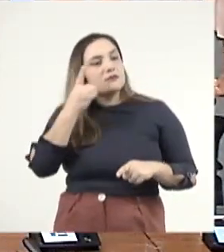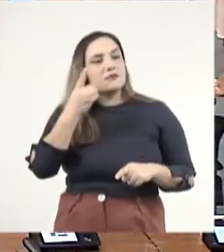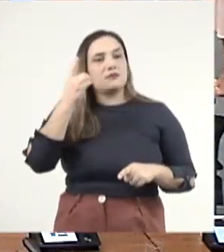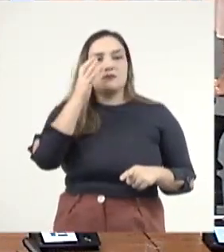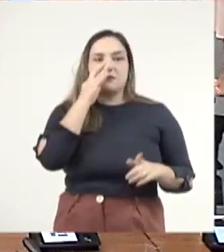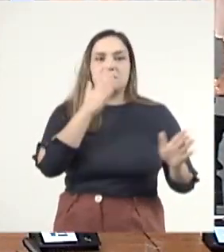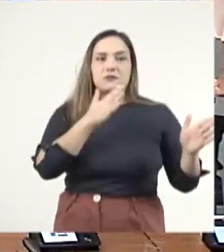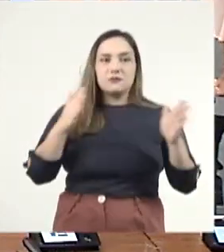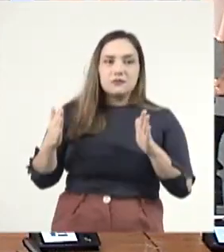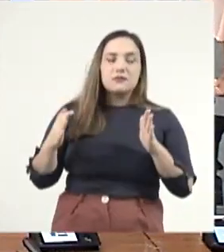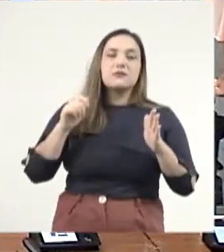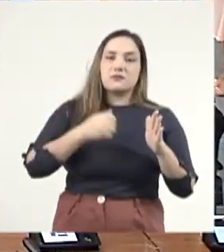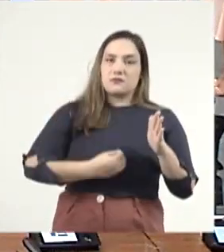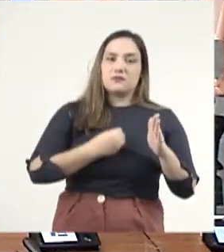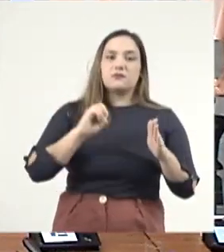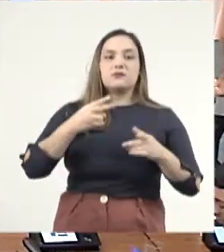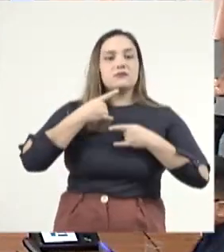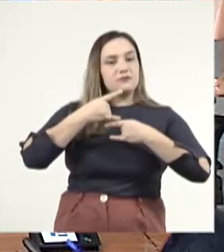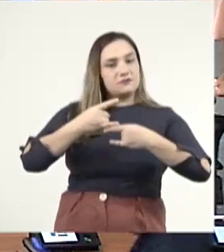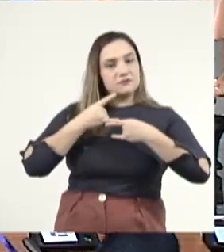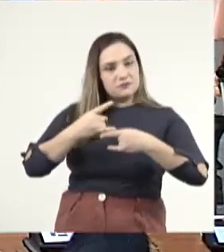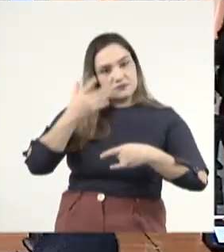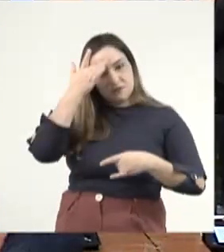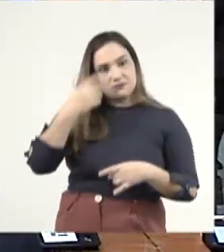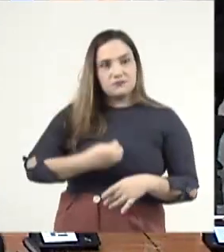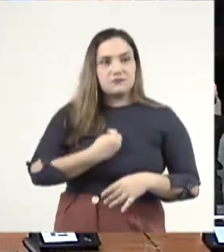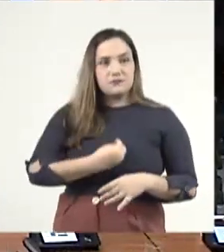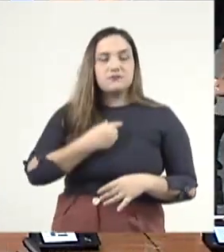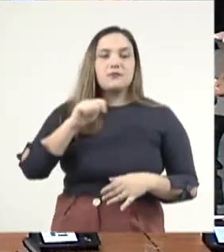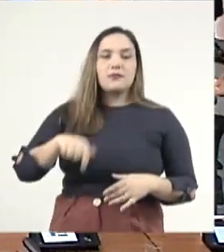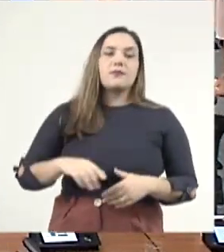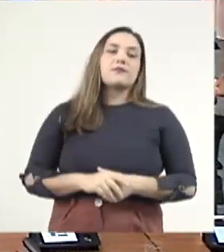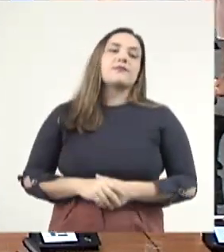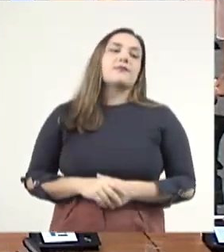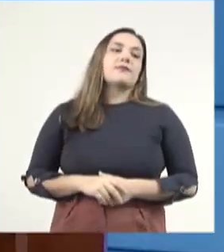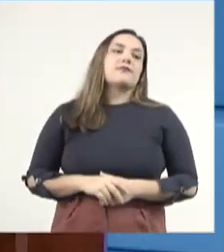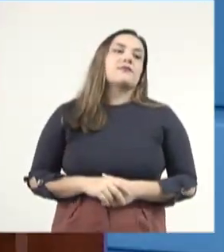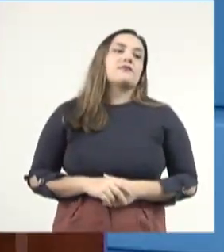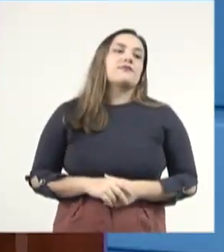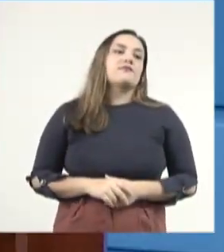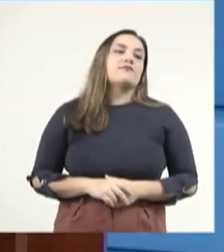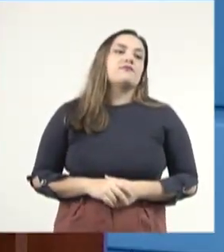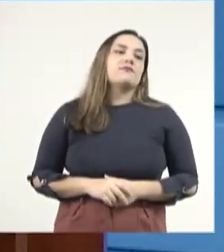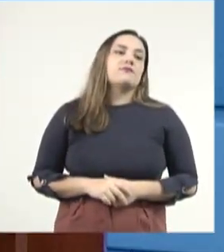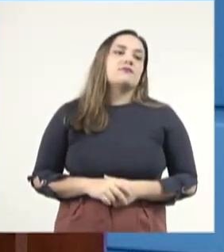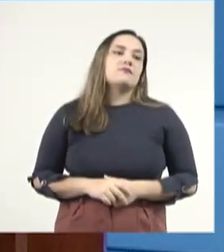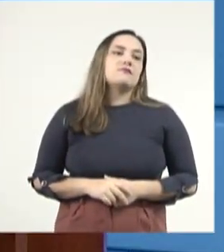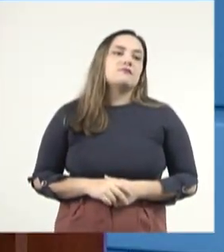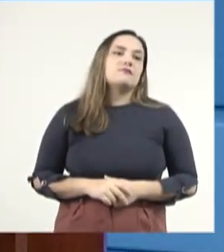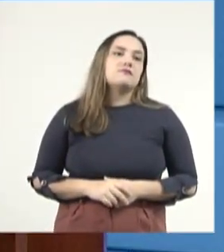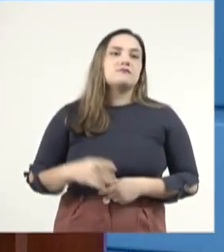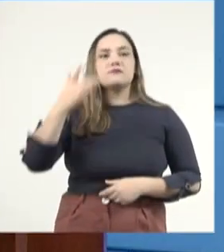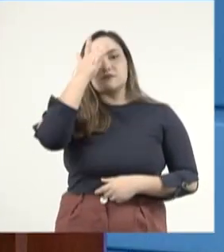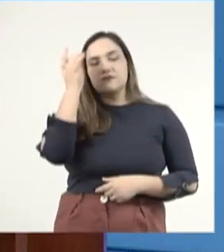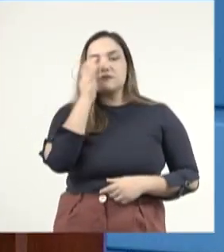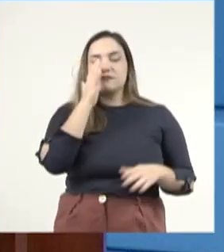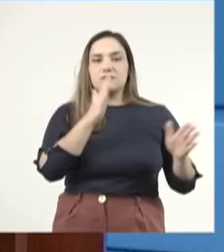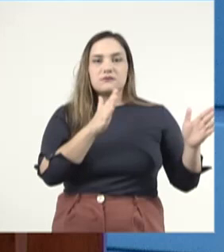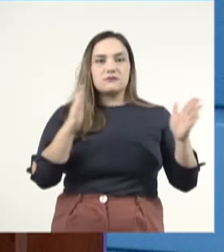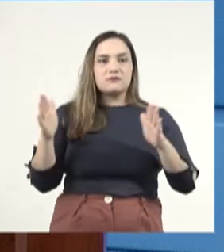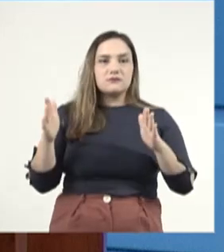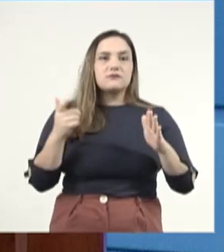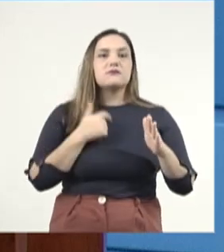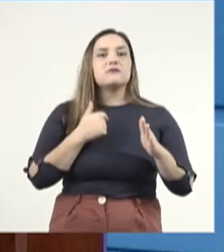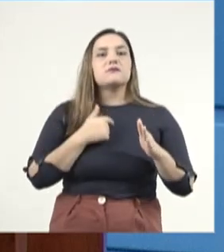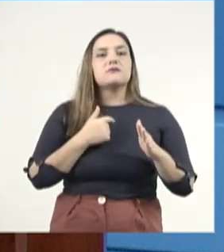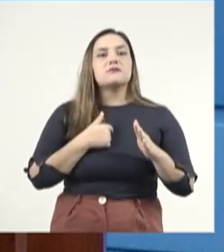estão também online, público presente. Eu venho, público presente e também público que nos assiste, eu venho